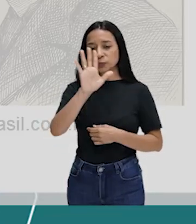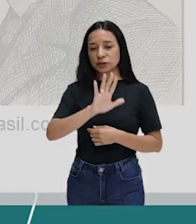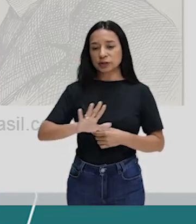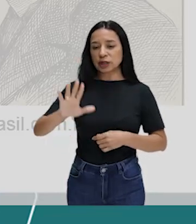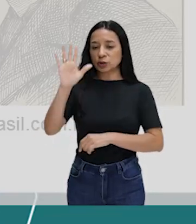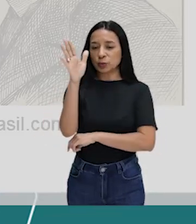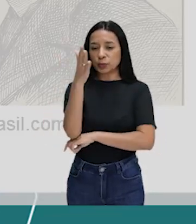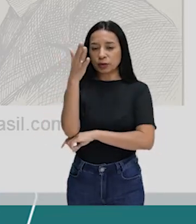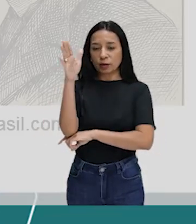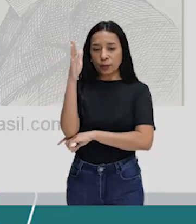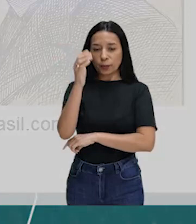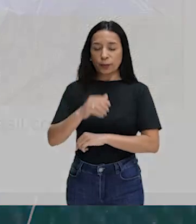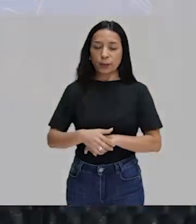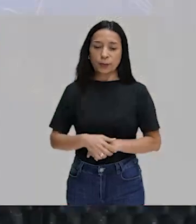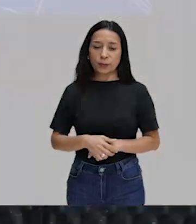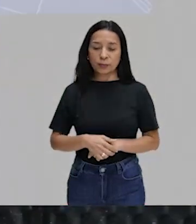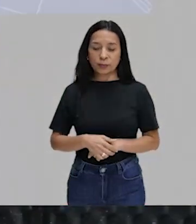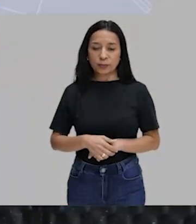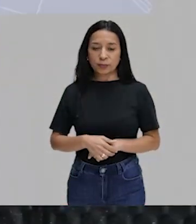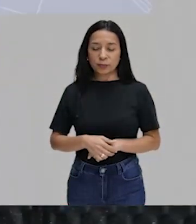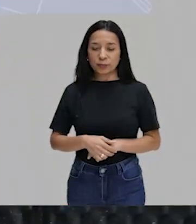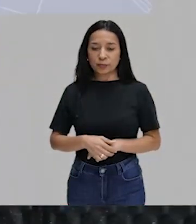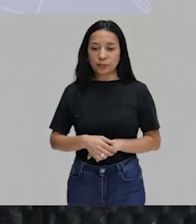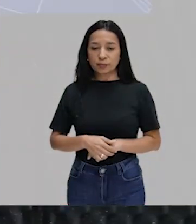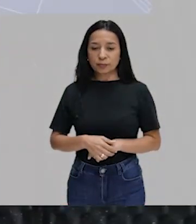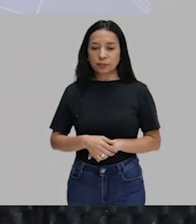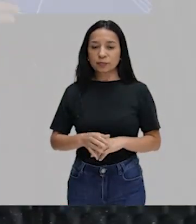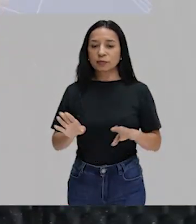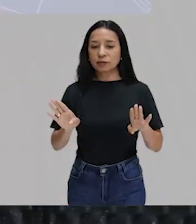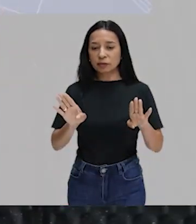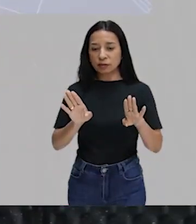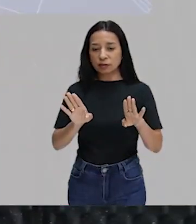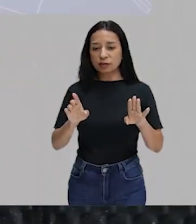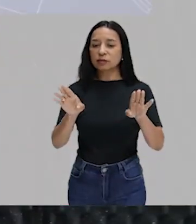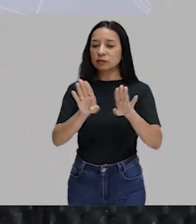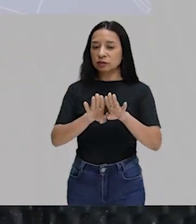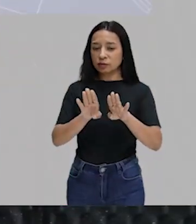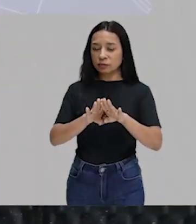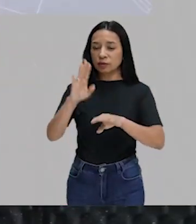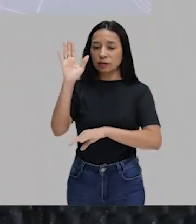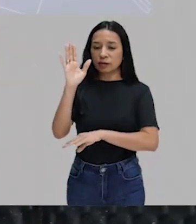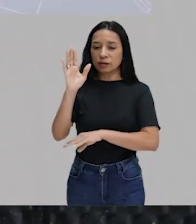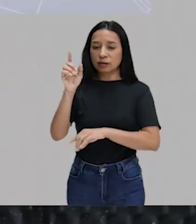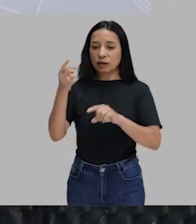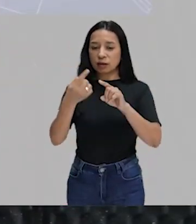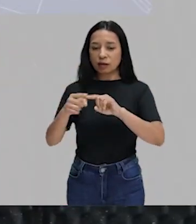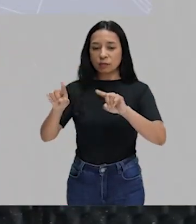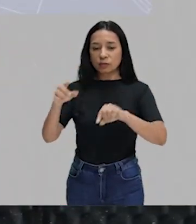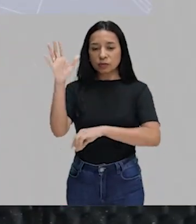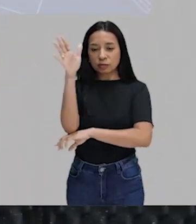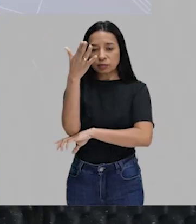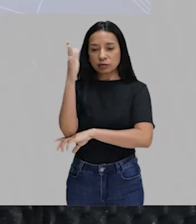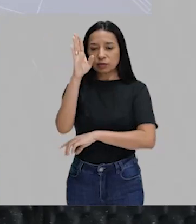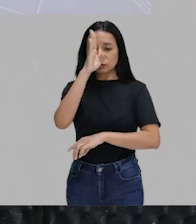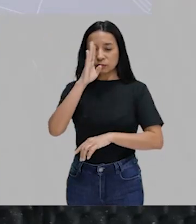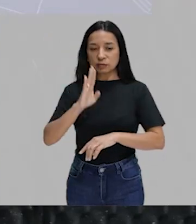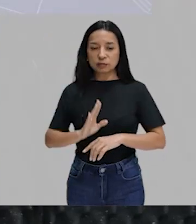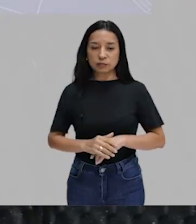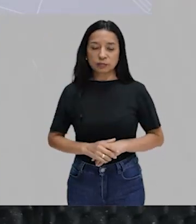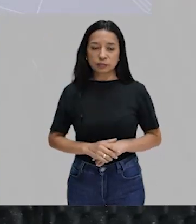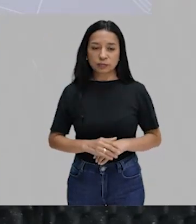nosso hino nacional e também, aliás, hino, a bandeira do Brasil, tá